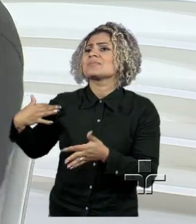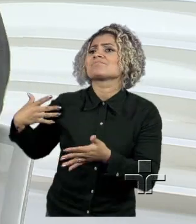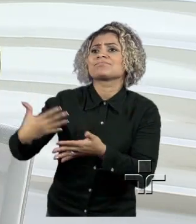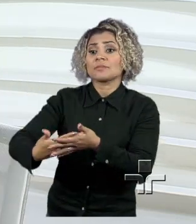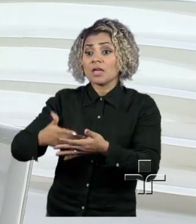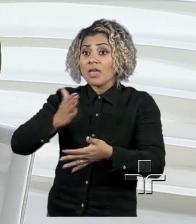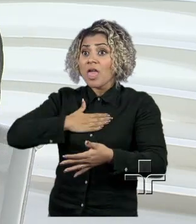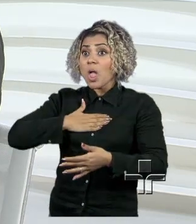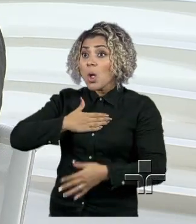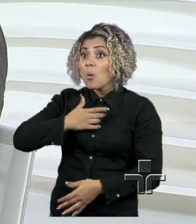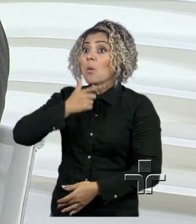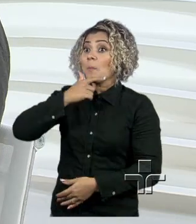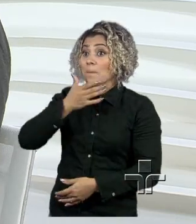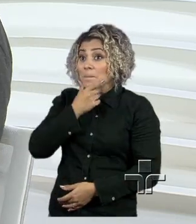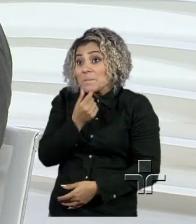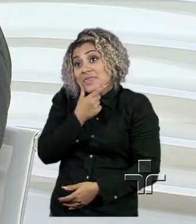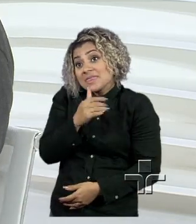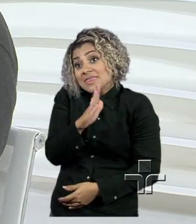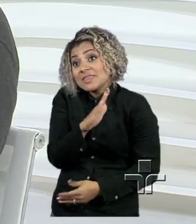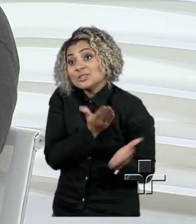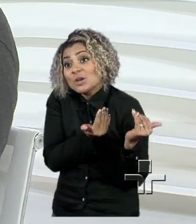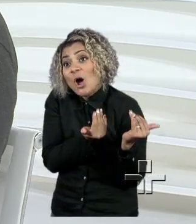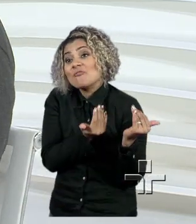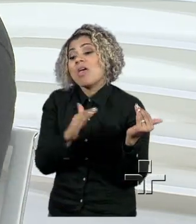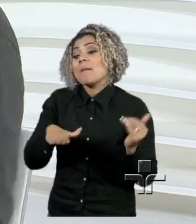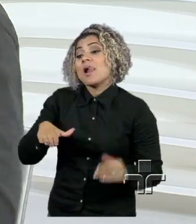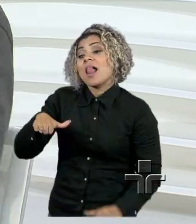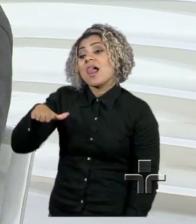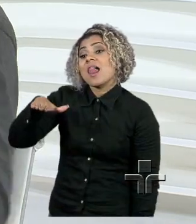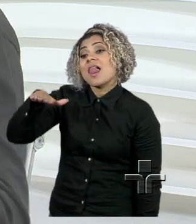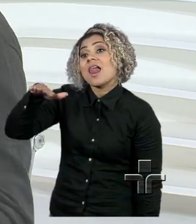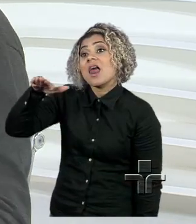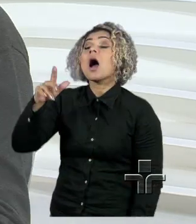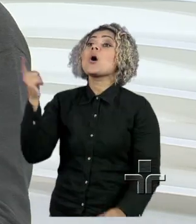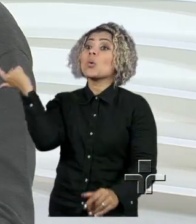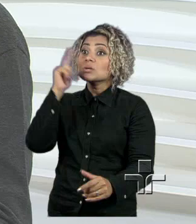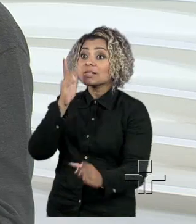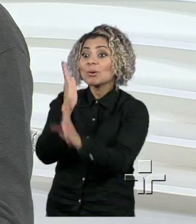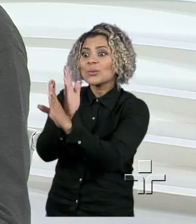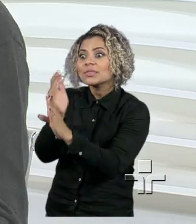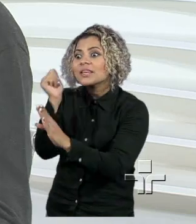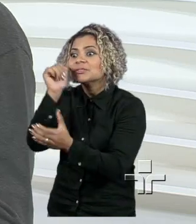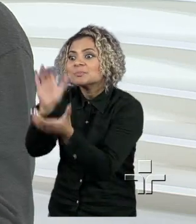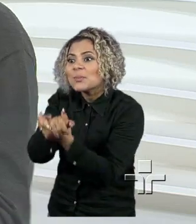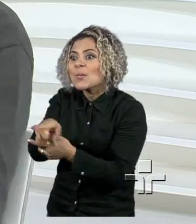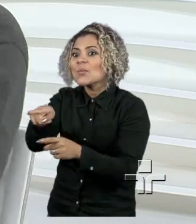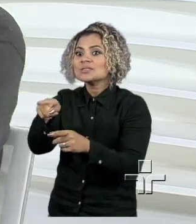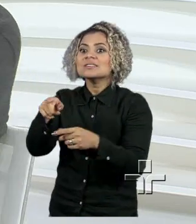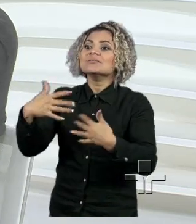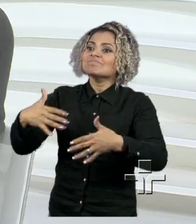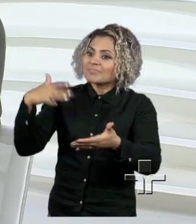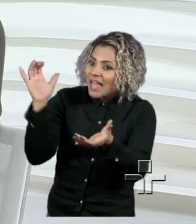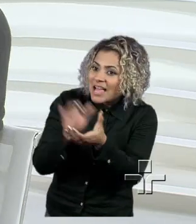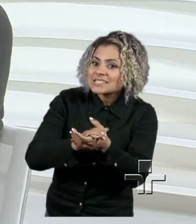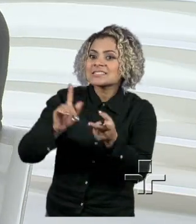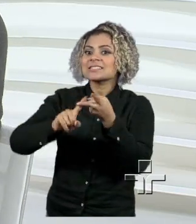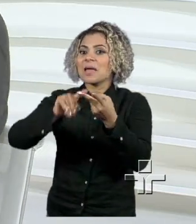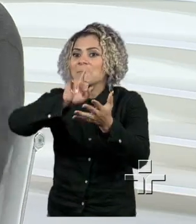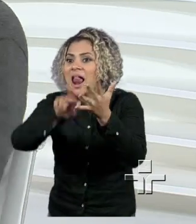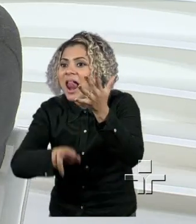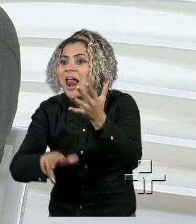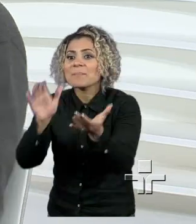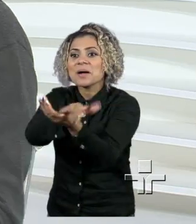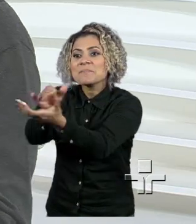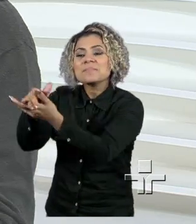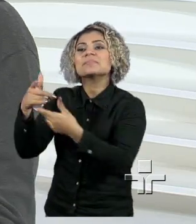fiz homem nesse negócio, eu encontrei lá minha esposa, eu casei, construí uma família, né? Minha esposa hoje que toca o Instituto Cacau Show, acho que